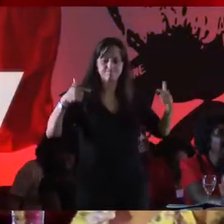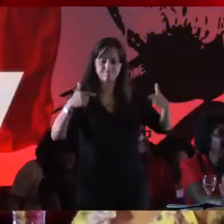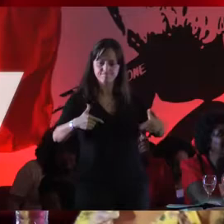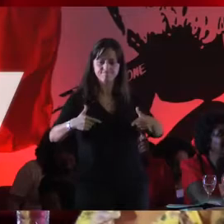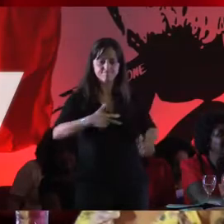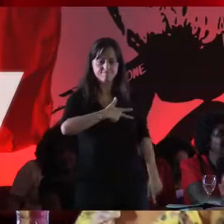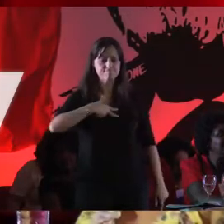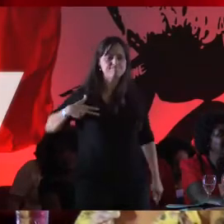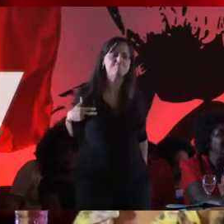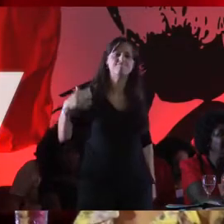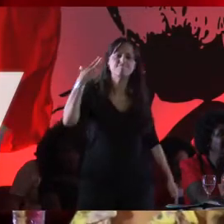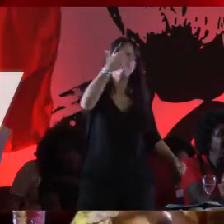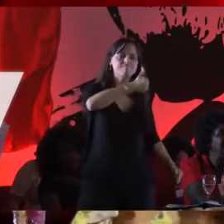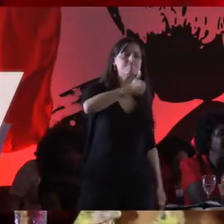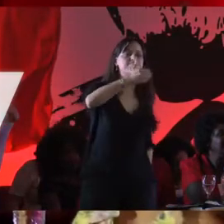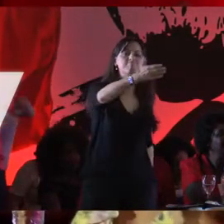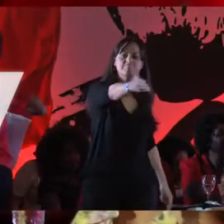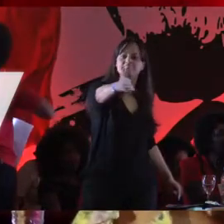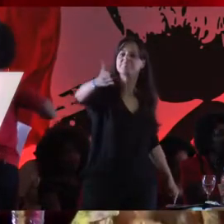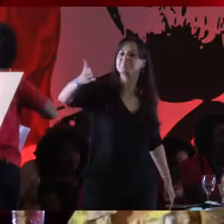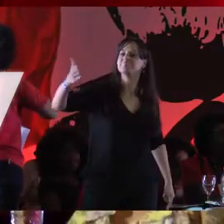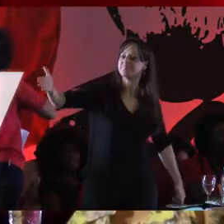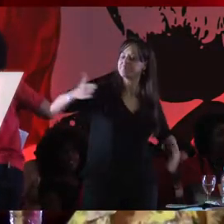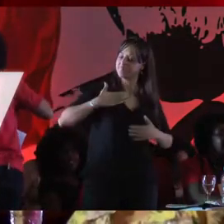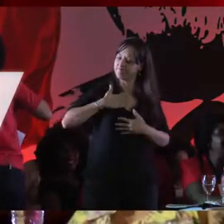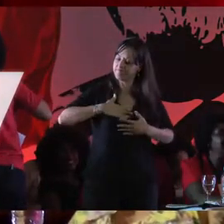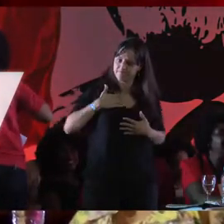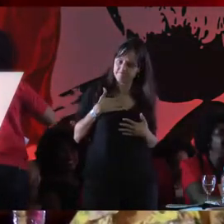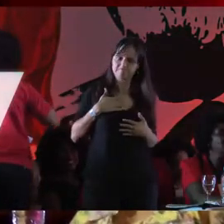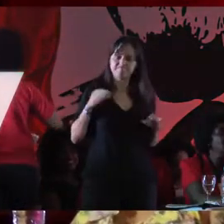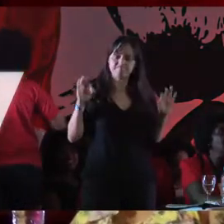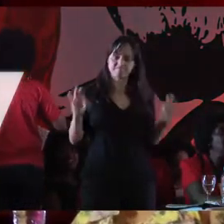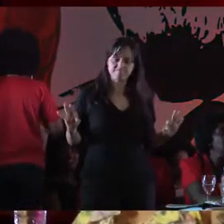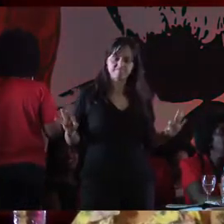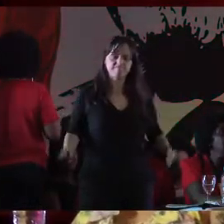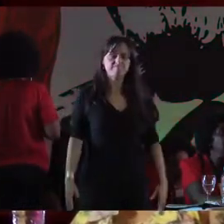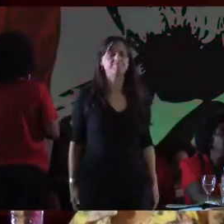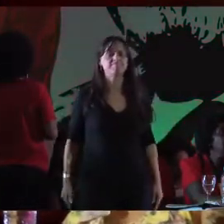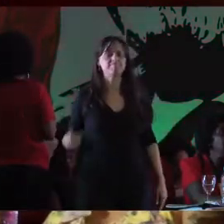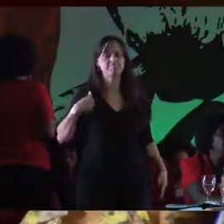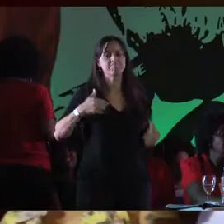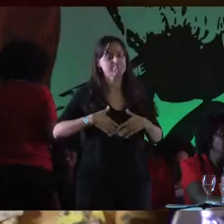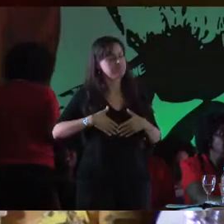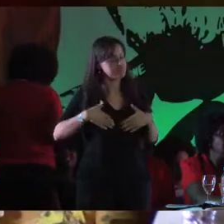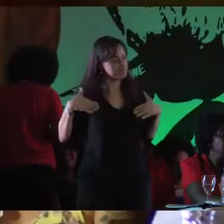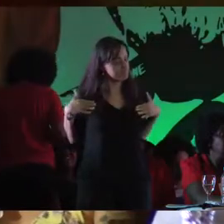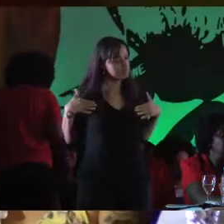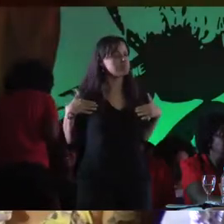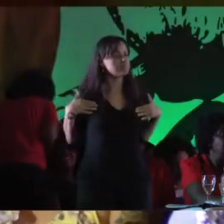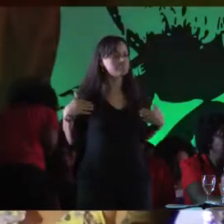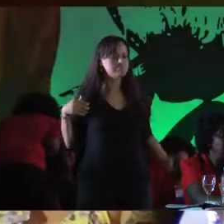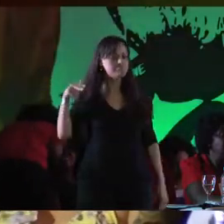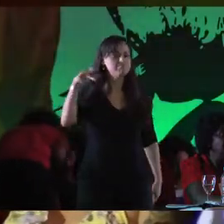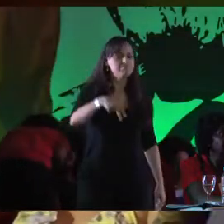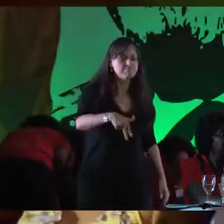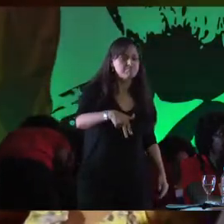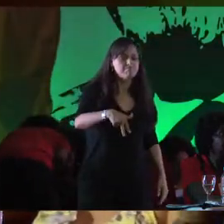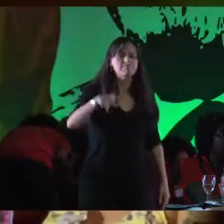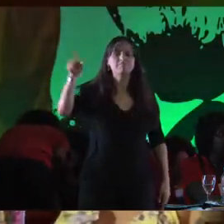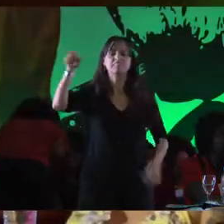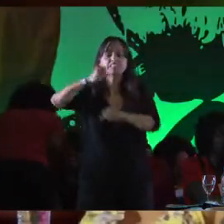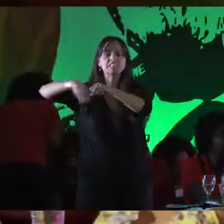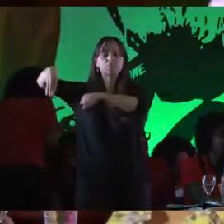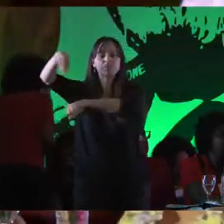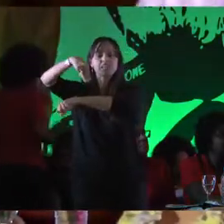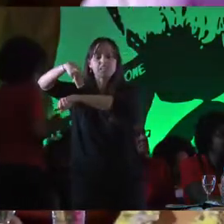hora, quanta gente bonita, que riqueza, satisfação total, certo? Pra mim é uma grande honra estar aqui. Hoje, antes de sair lá de São Miguel com